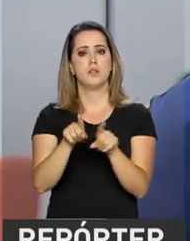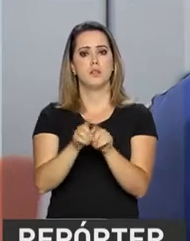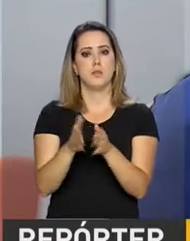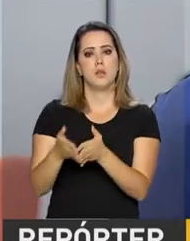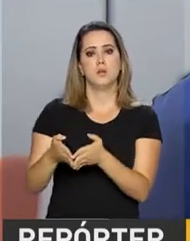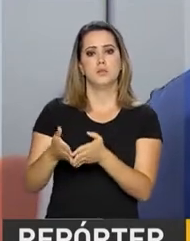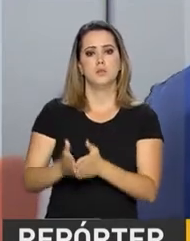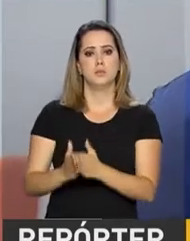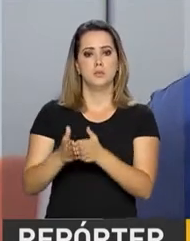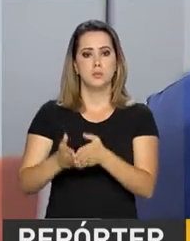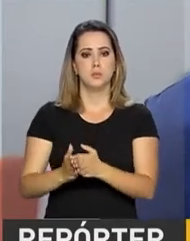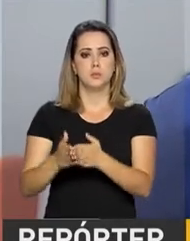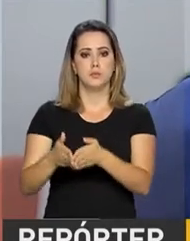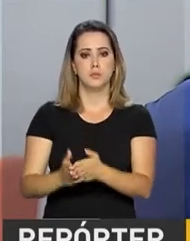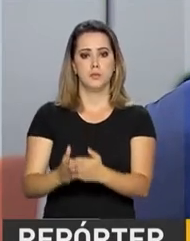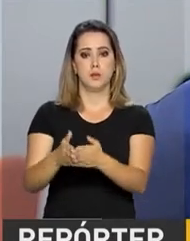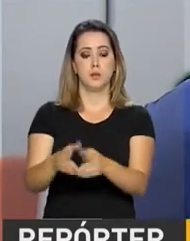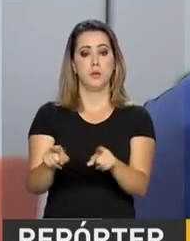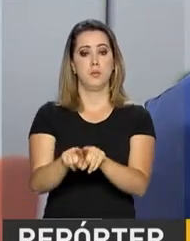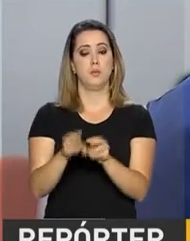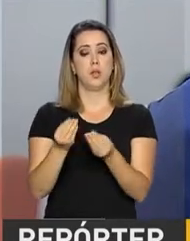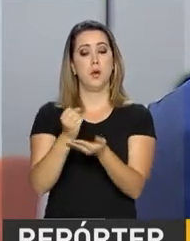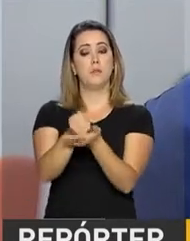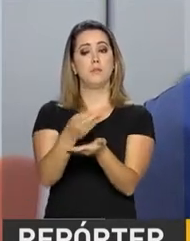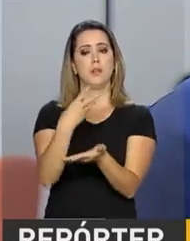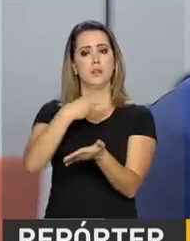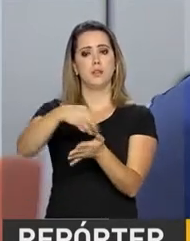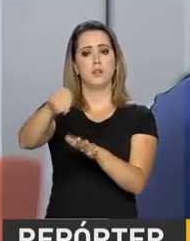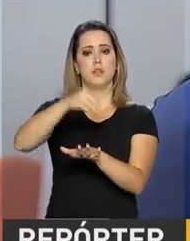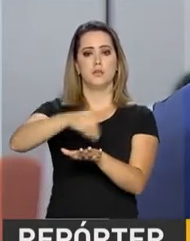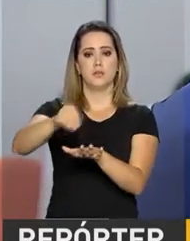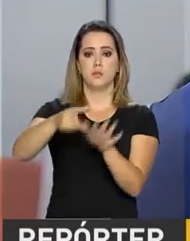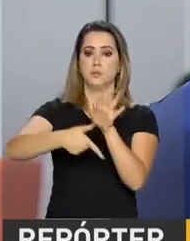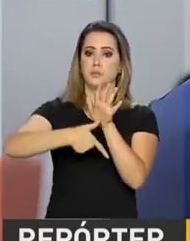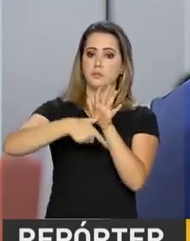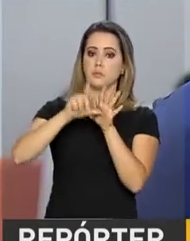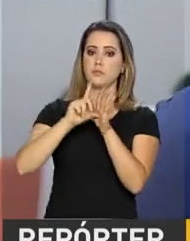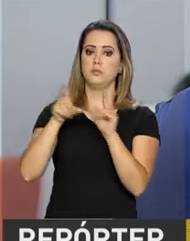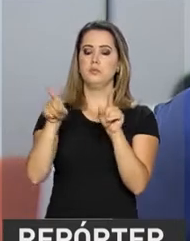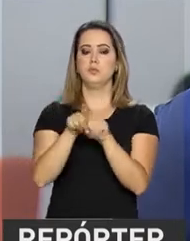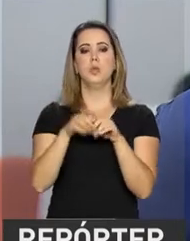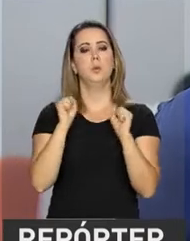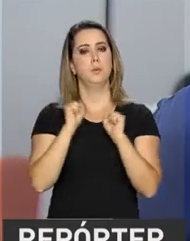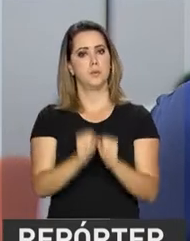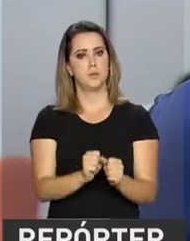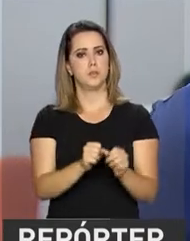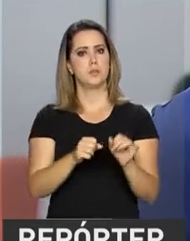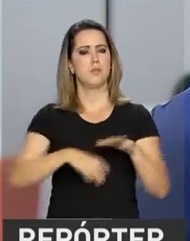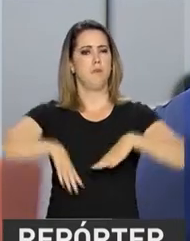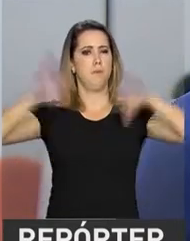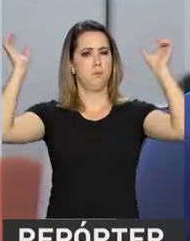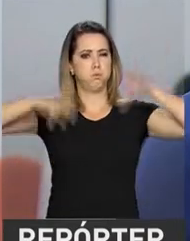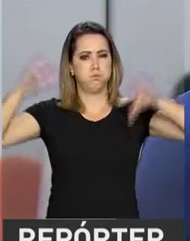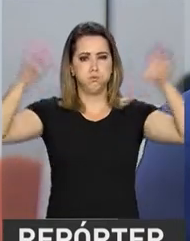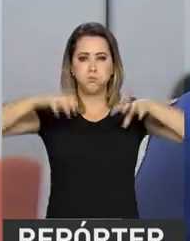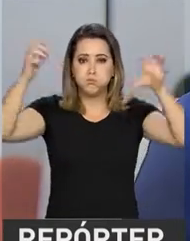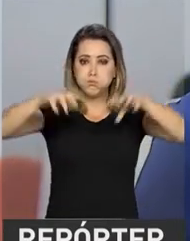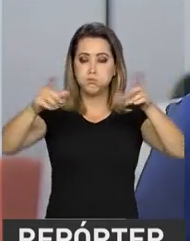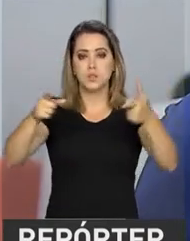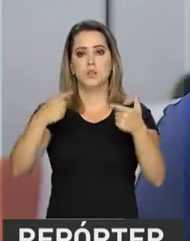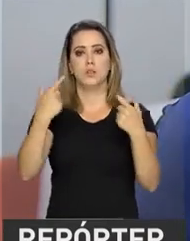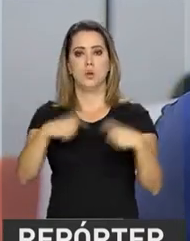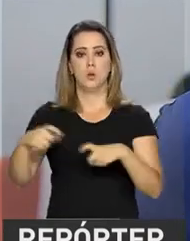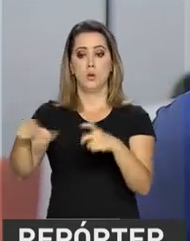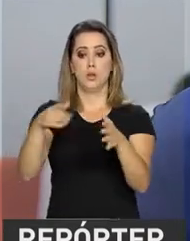fluvial da região, já que disponibiliza informações com antecedência sobre possíveis tempestades em áreas de